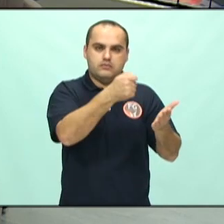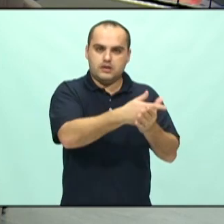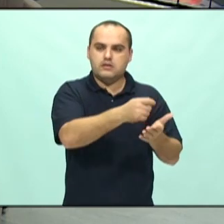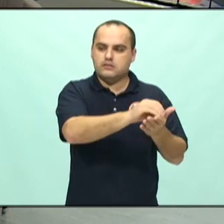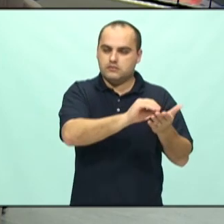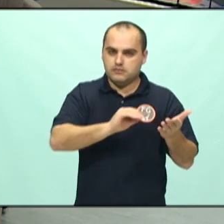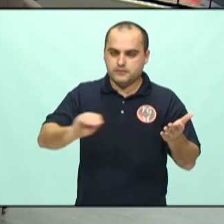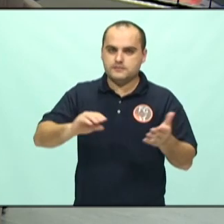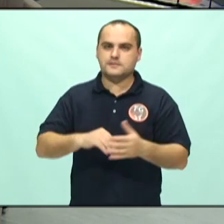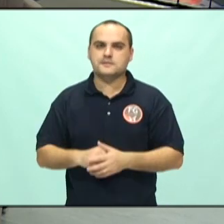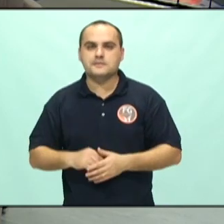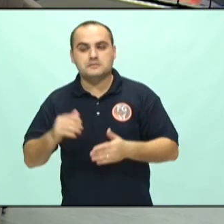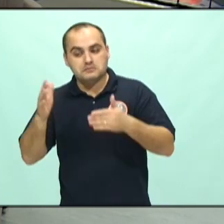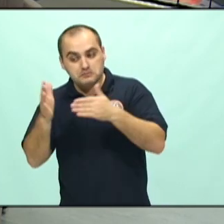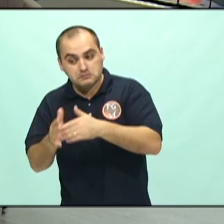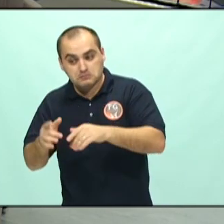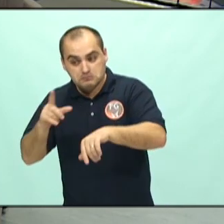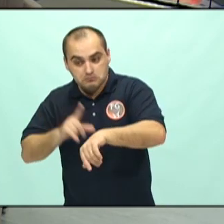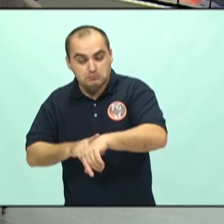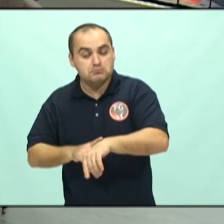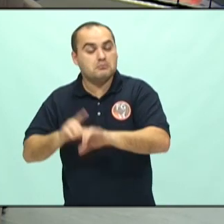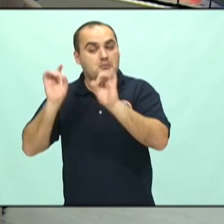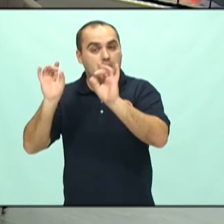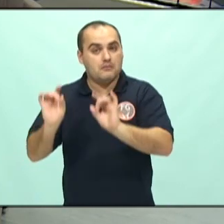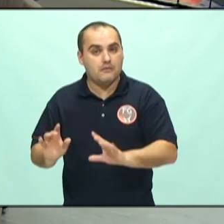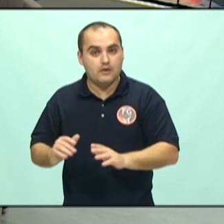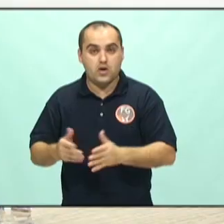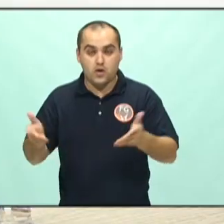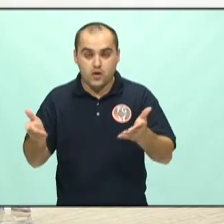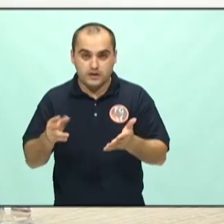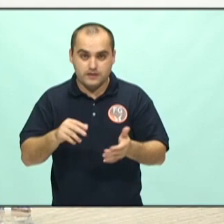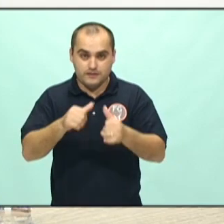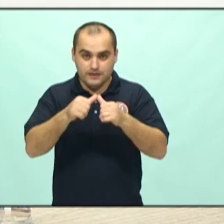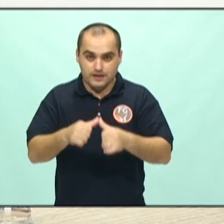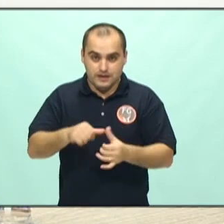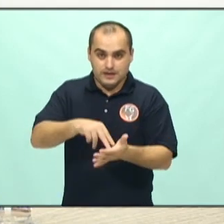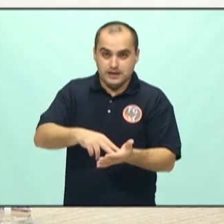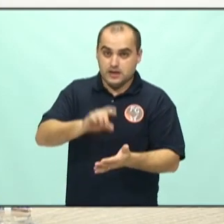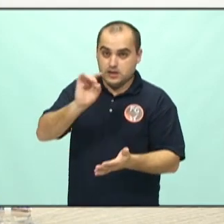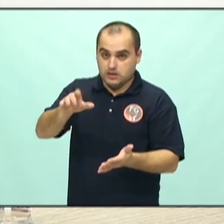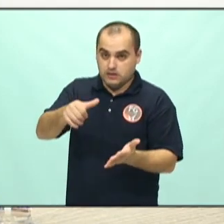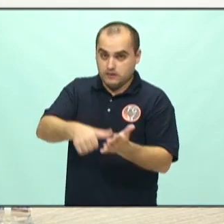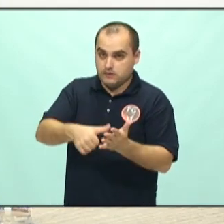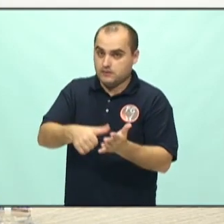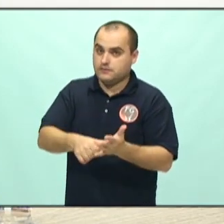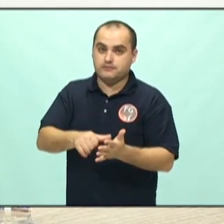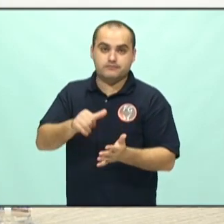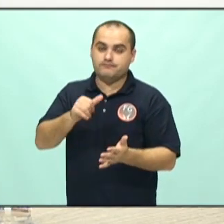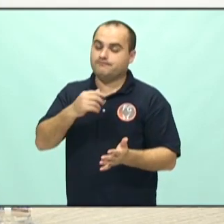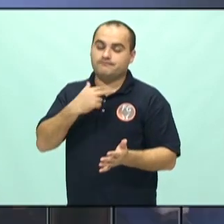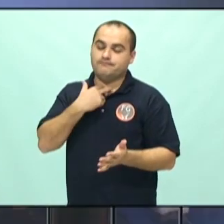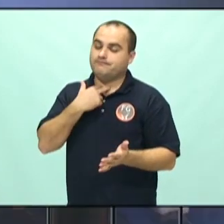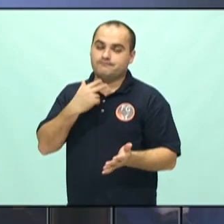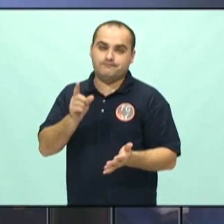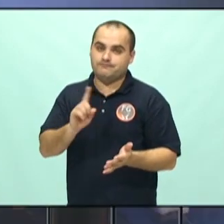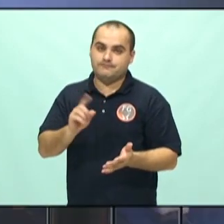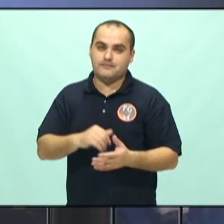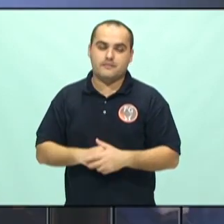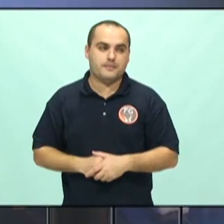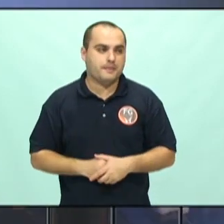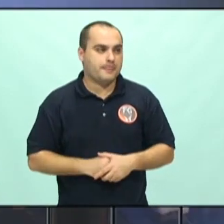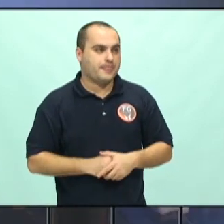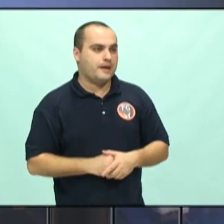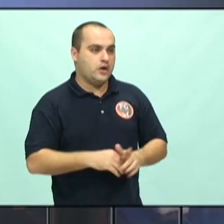aquele momento era viável. Hoje, manter o sindicato somente com seus filiados não é viável. A única fonte de recurso é